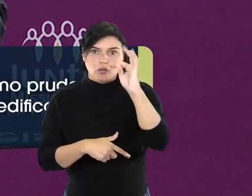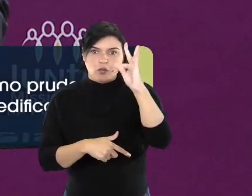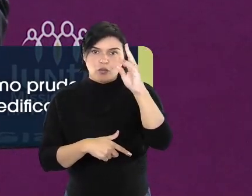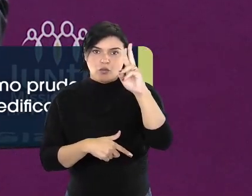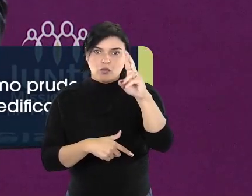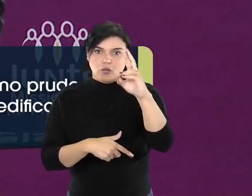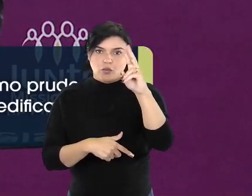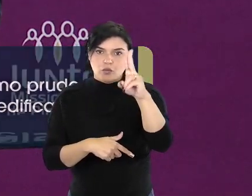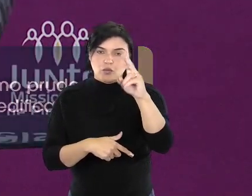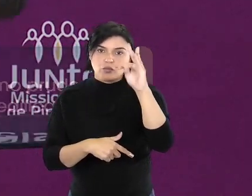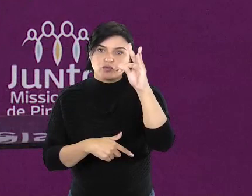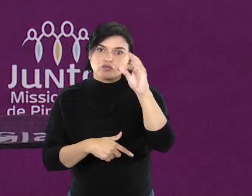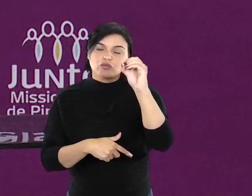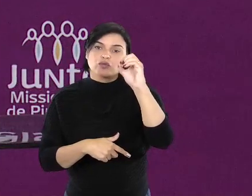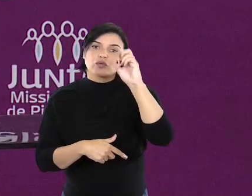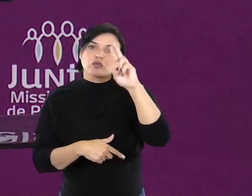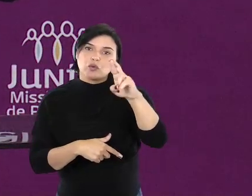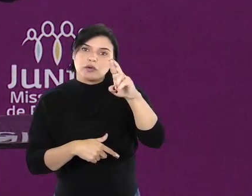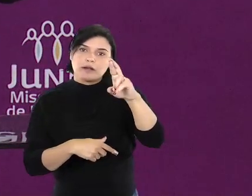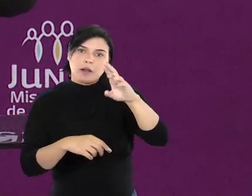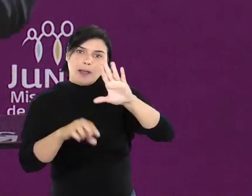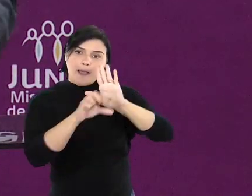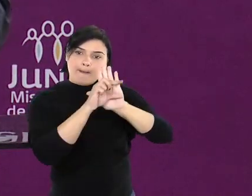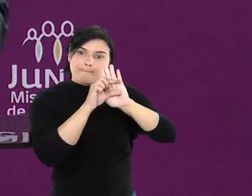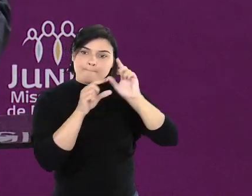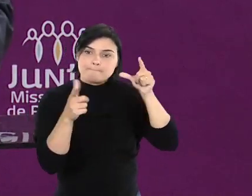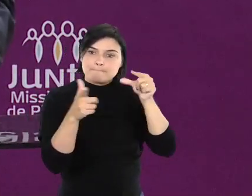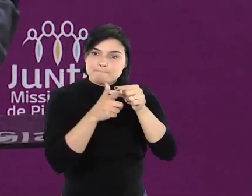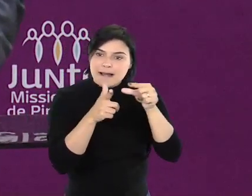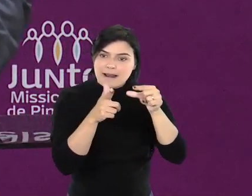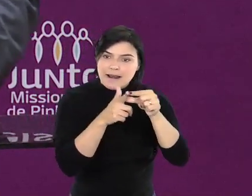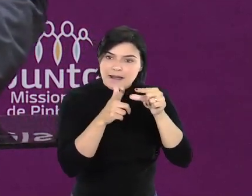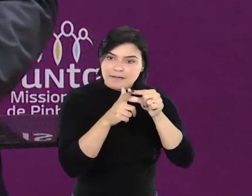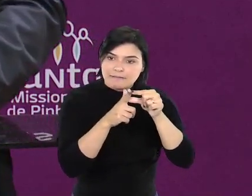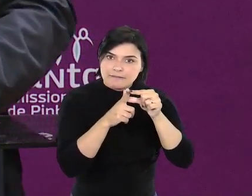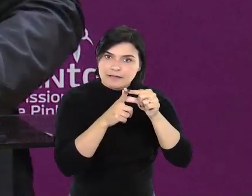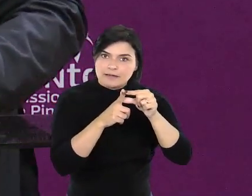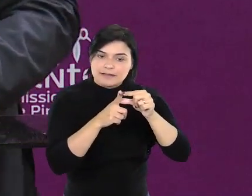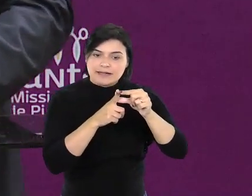a palavra que no grego é a palavra arquiteto